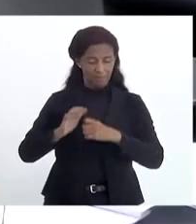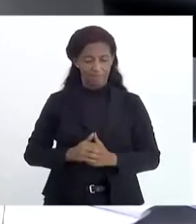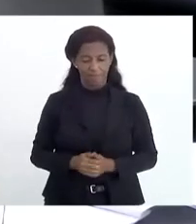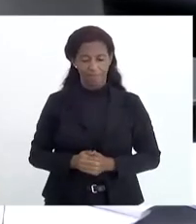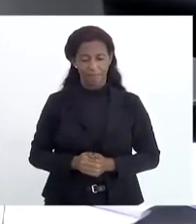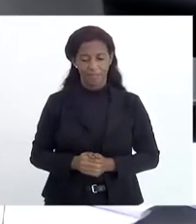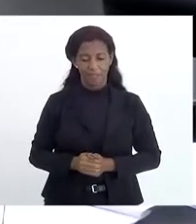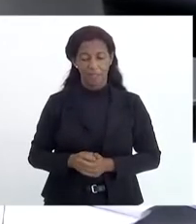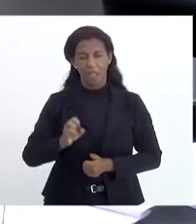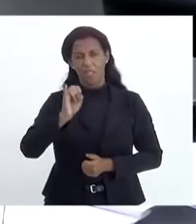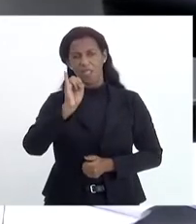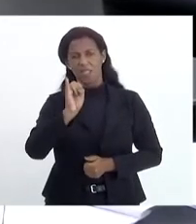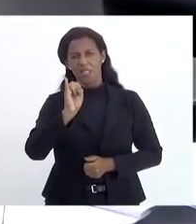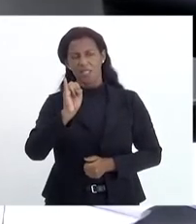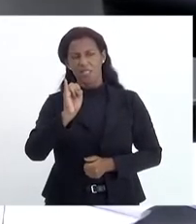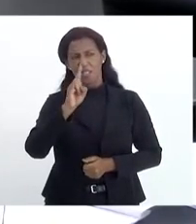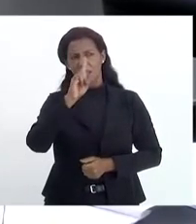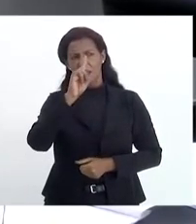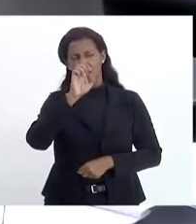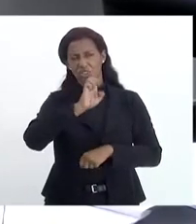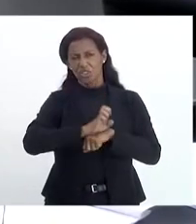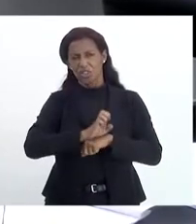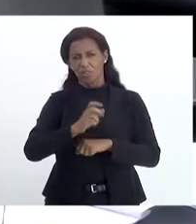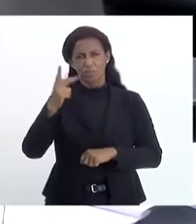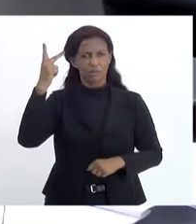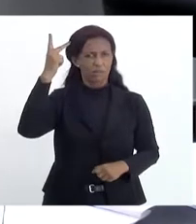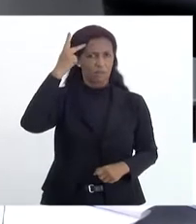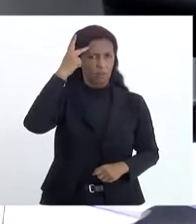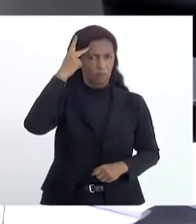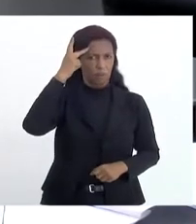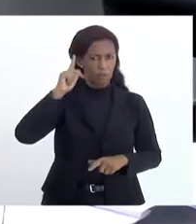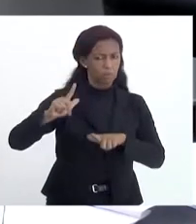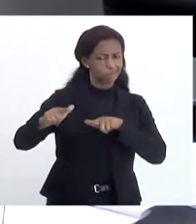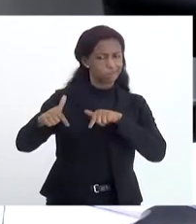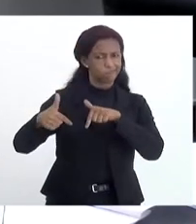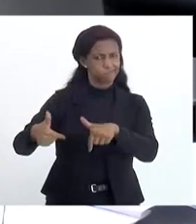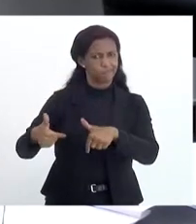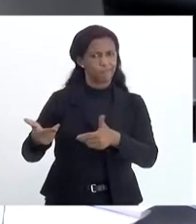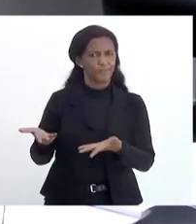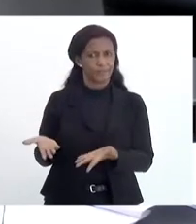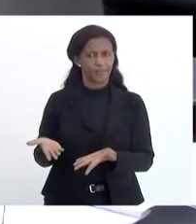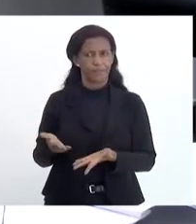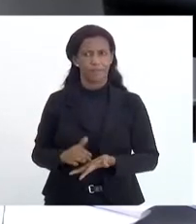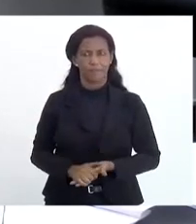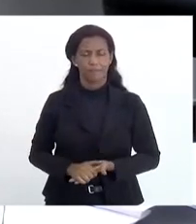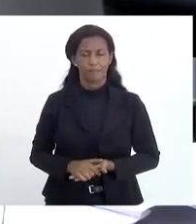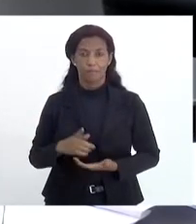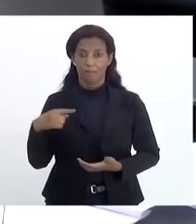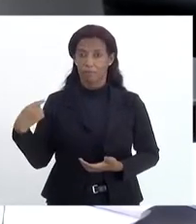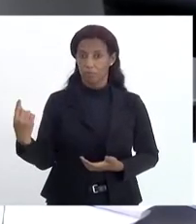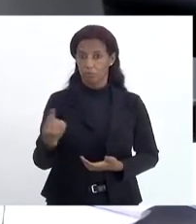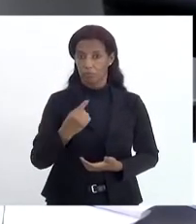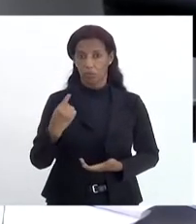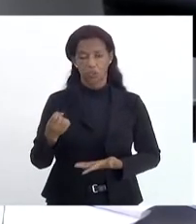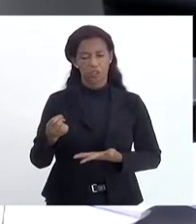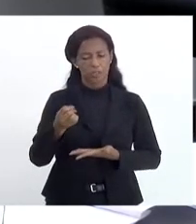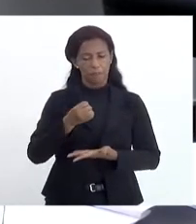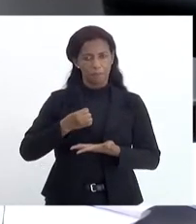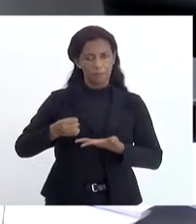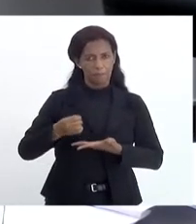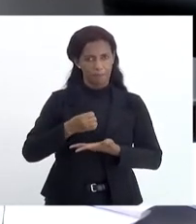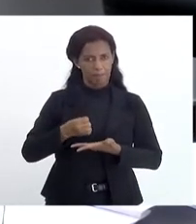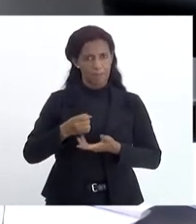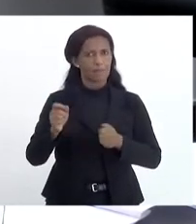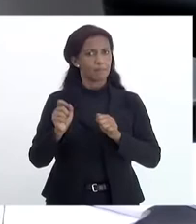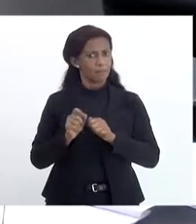se o Estado de São Paulo pratica isso, nós temos o fundamento legal para